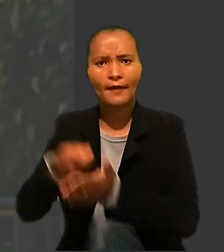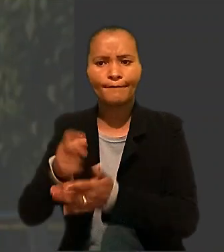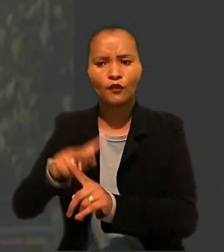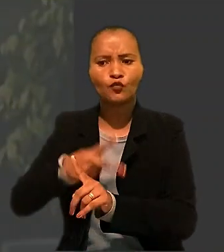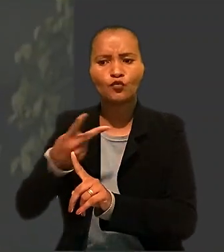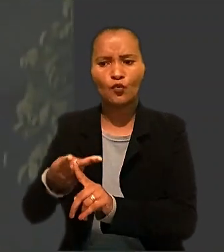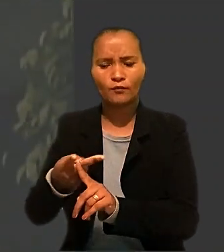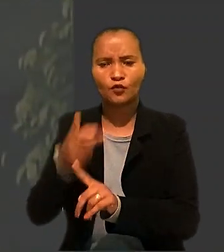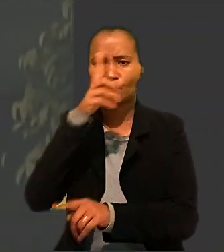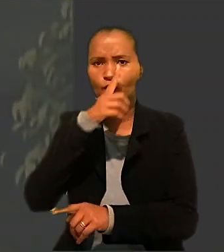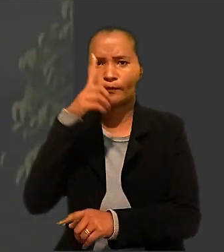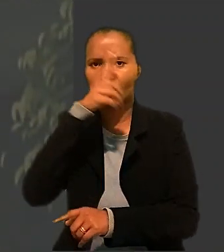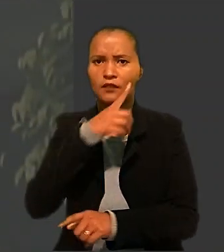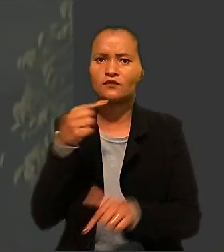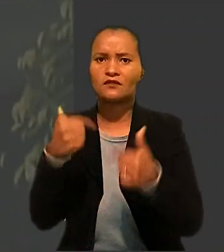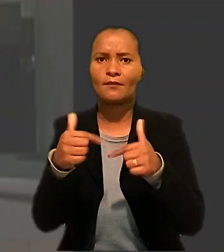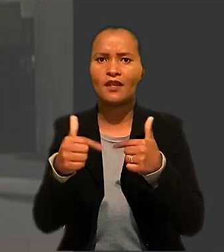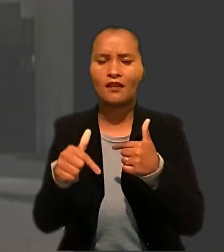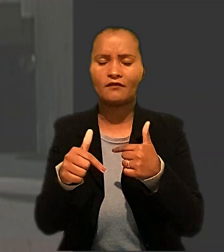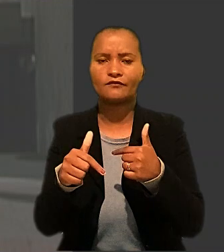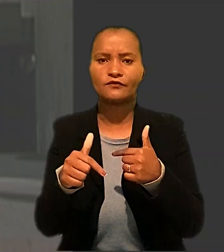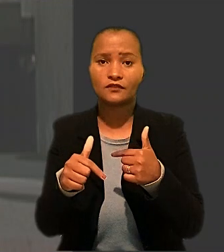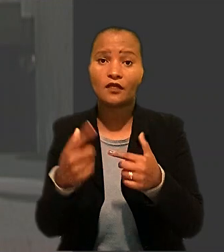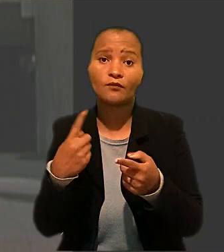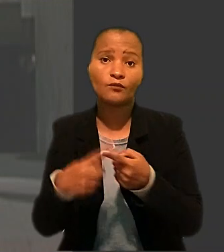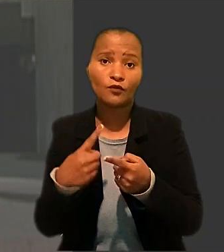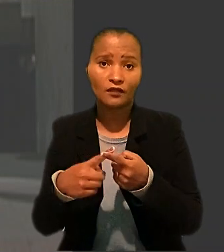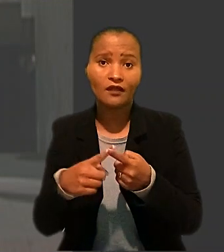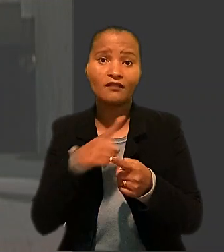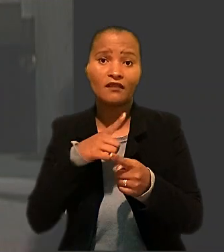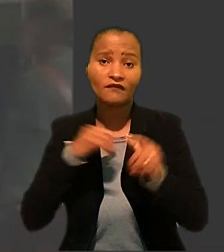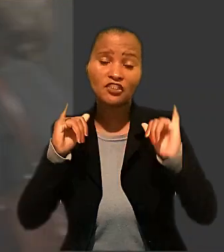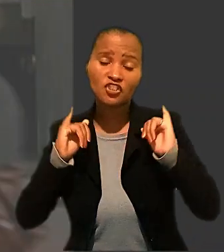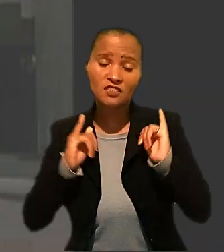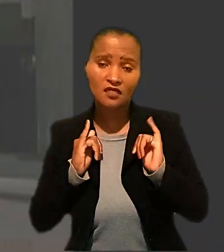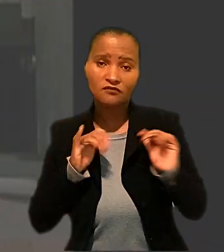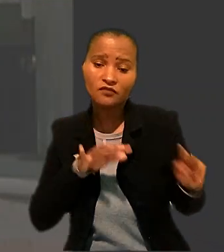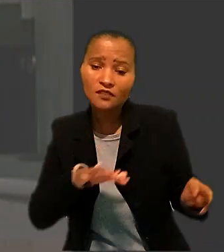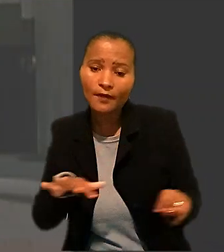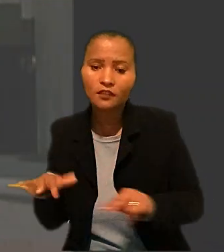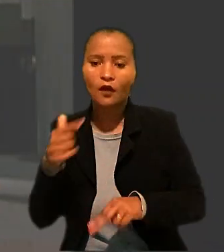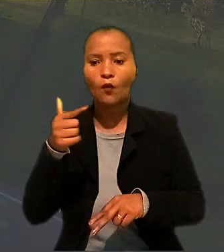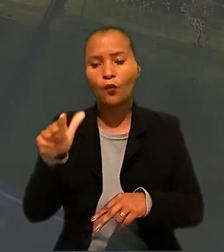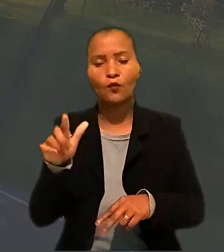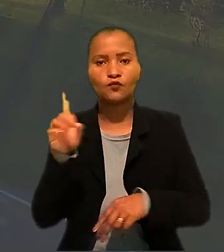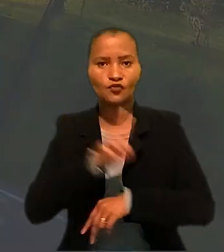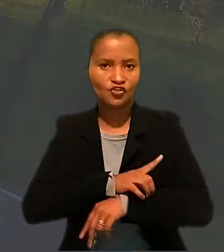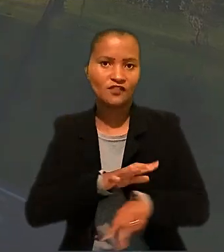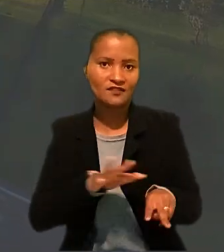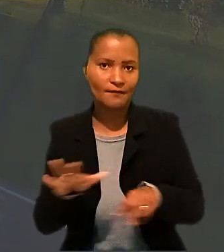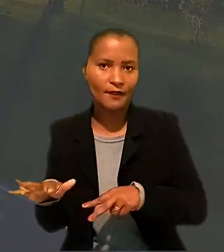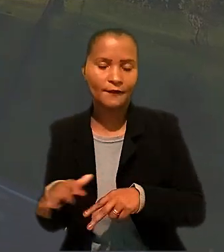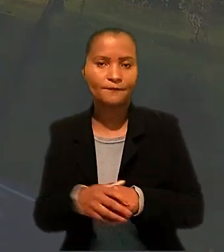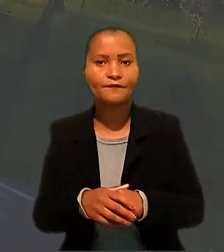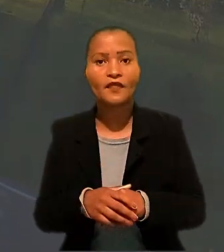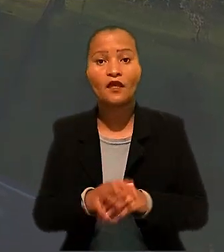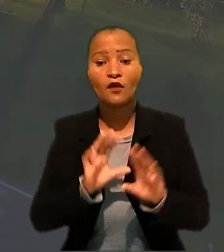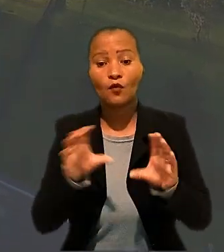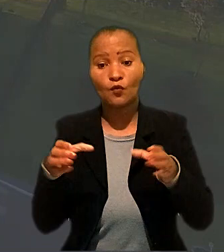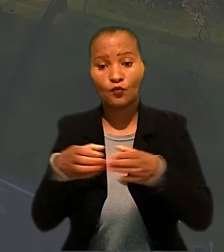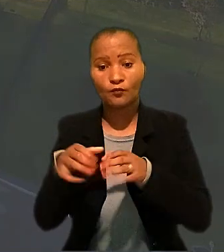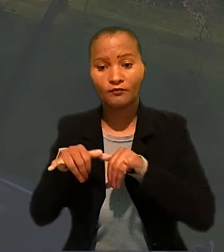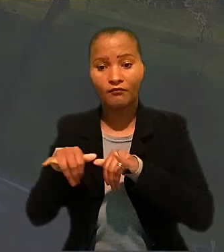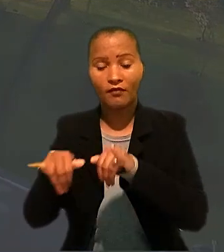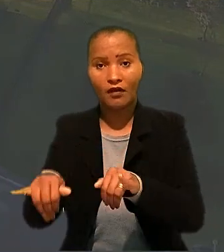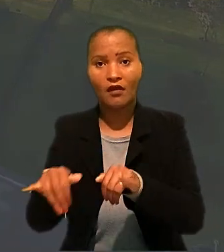em dobro pelos domingos trabalhados, uma vez que houve o descanso semanal, ainda que em outro dia. A rede recorreu ao